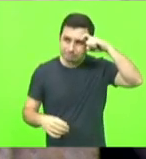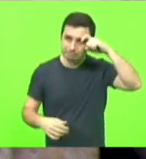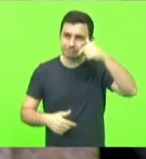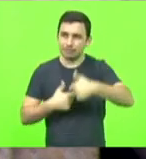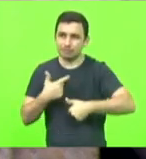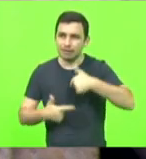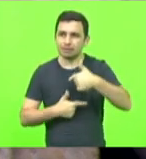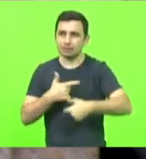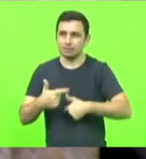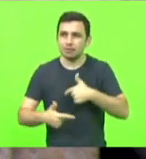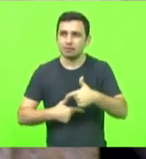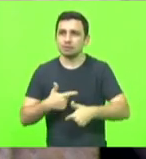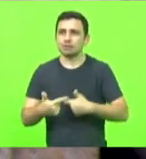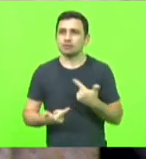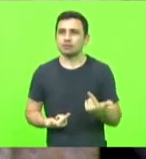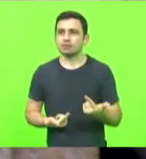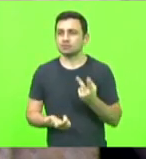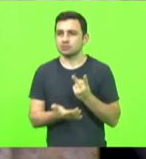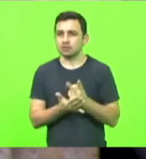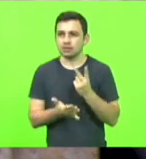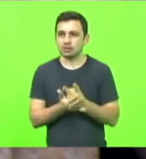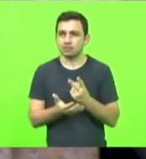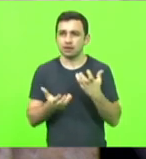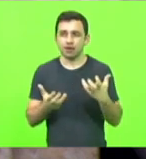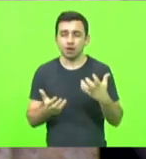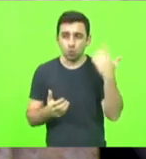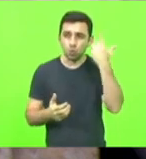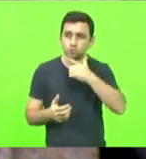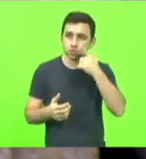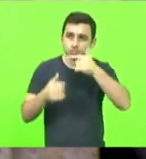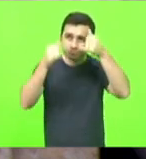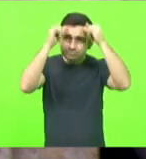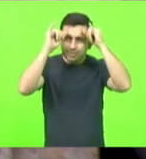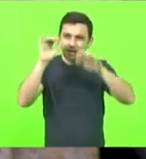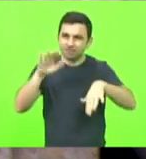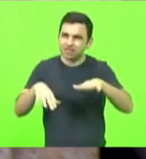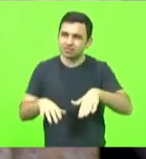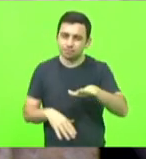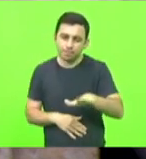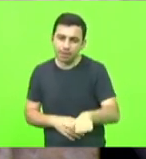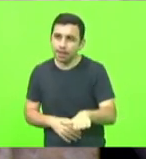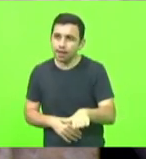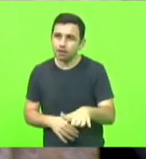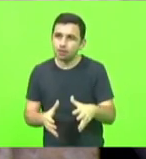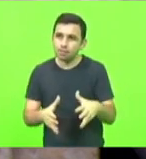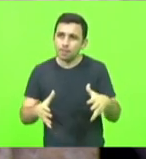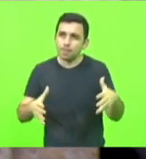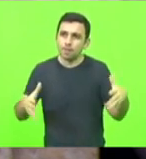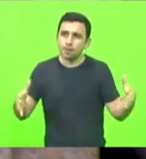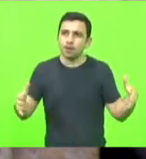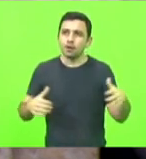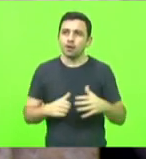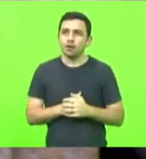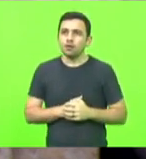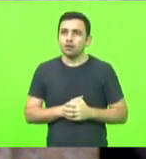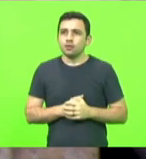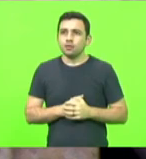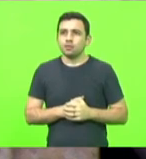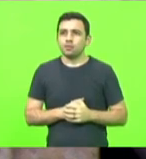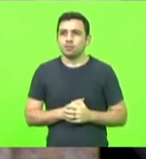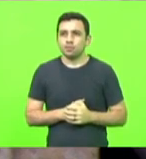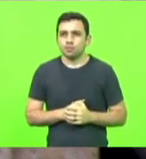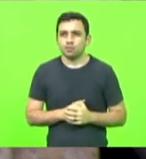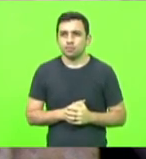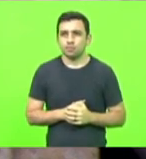é sangue, suor e trabalho para eles adquirir esses gados, às vezes ainda pequenos. É, tem gado, tem vários tipos de criação de gado. Me dá mais alguns segundos,